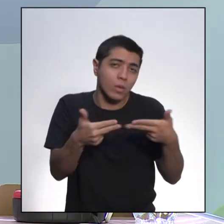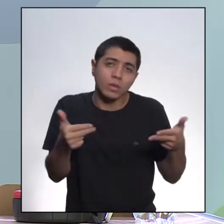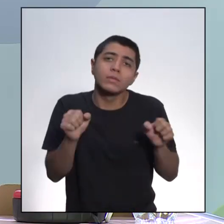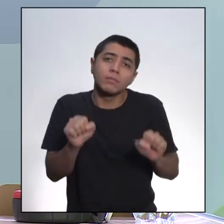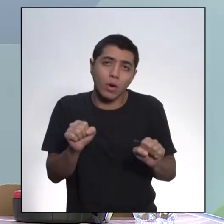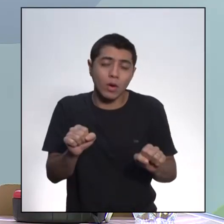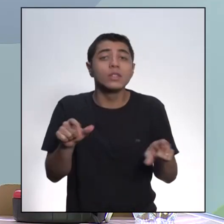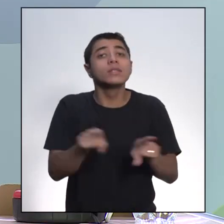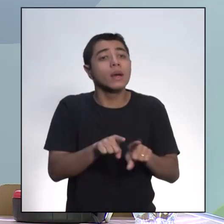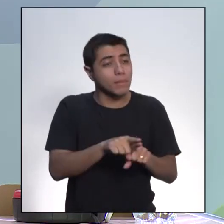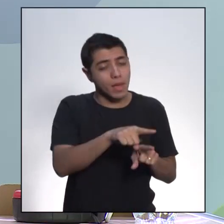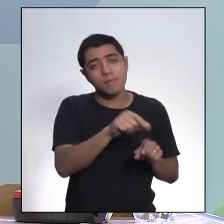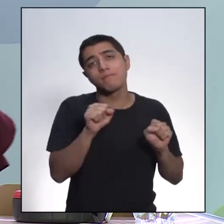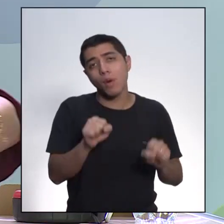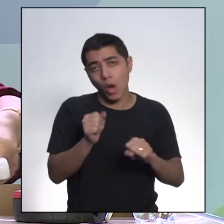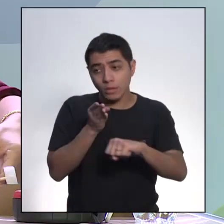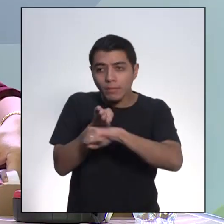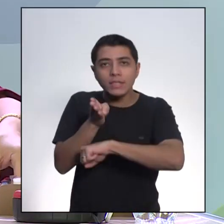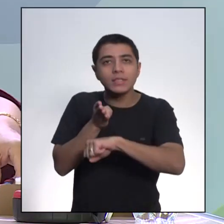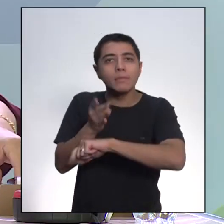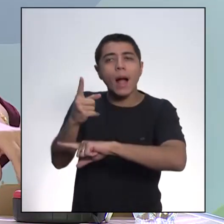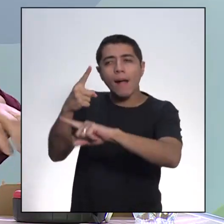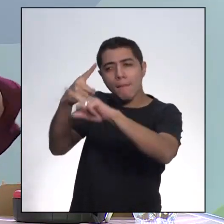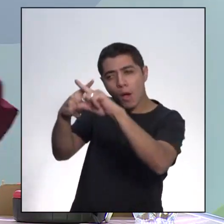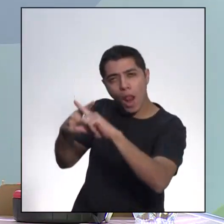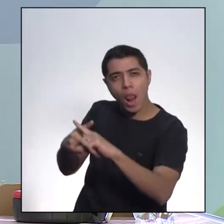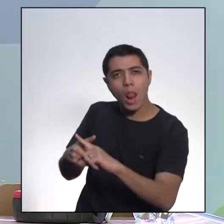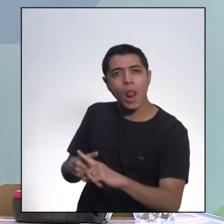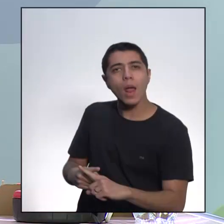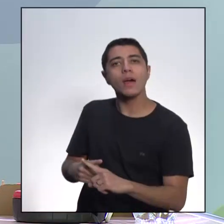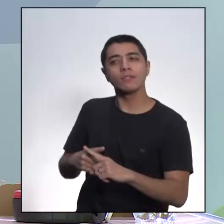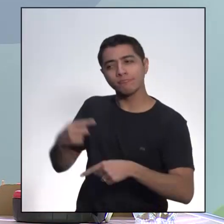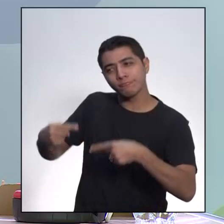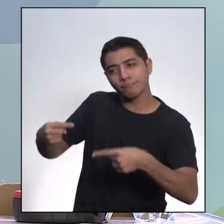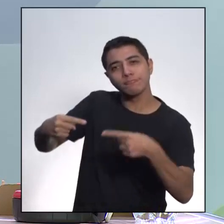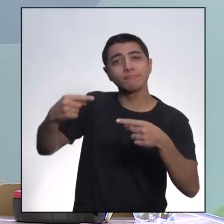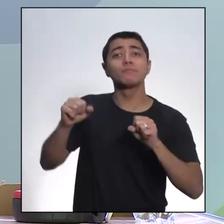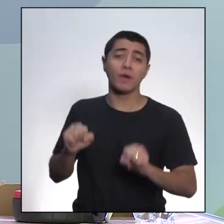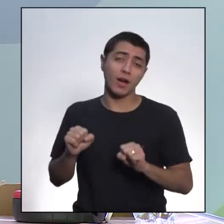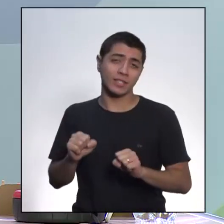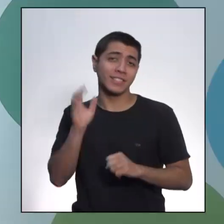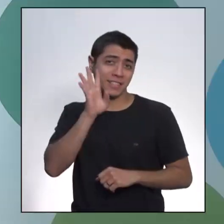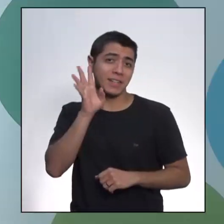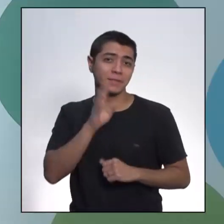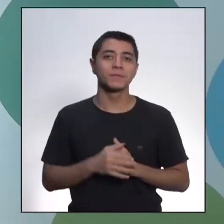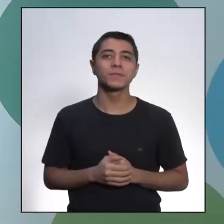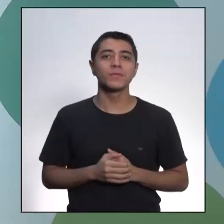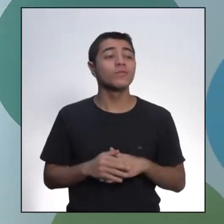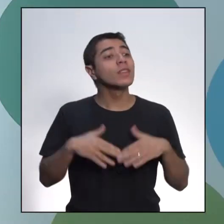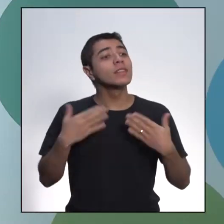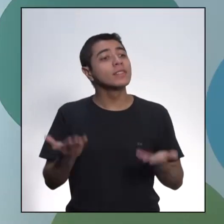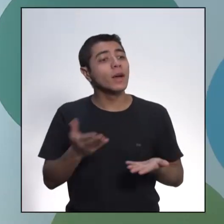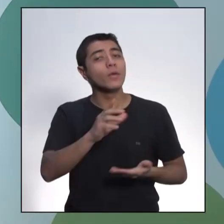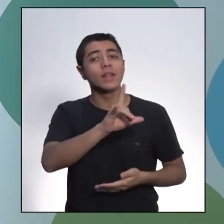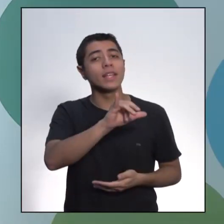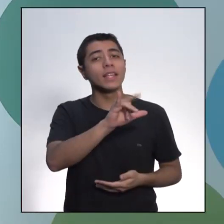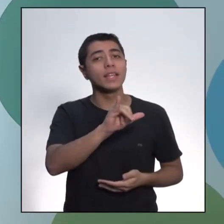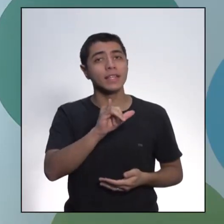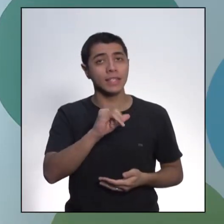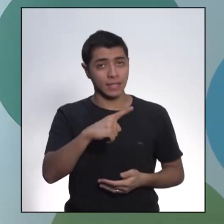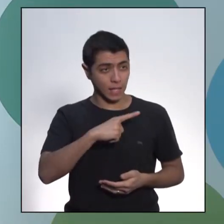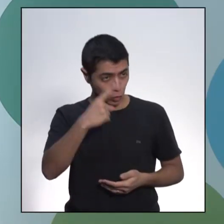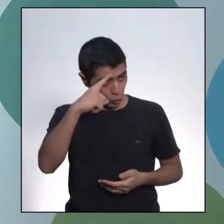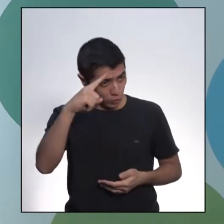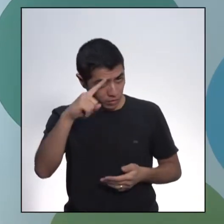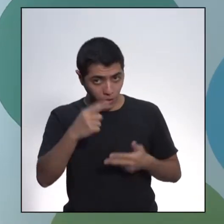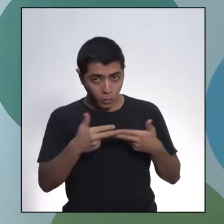pode participar dos campeonatos. Então, Lili, tem alguma dúvida aí? Alguma dúvida não, mas eles estão parabenizando. A